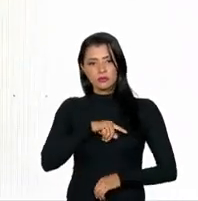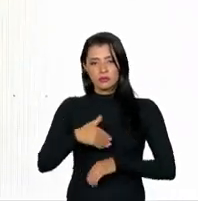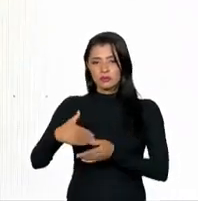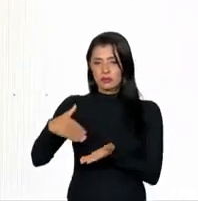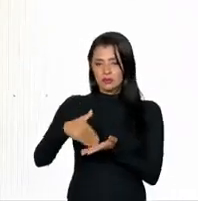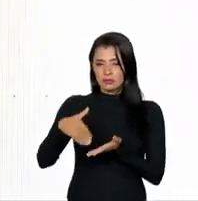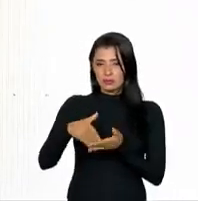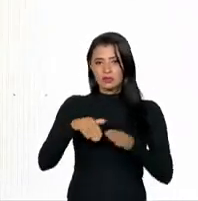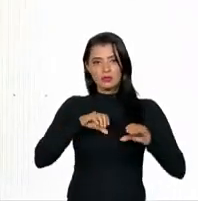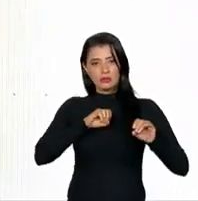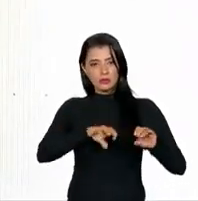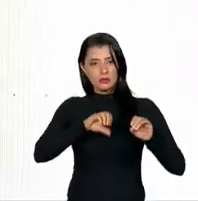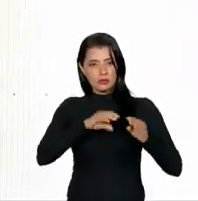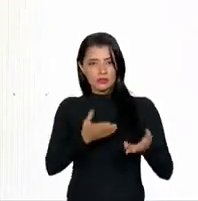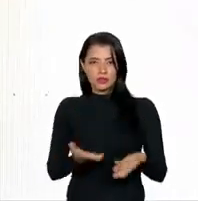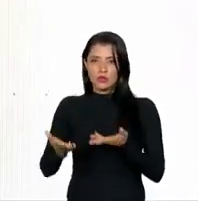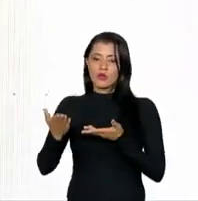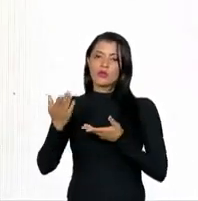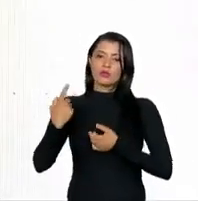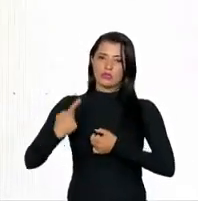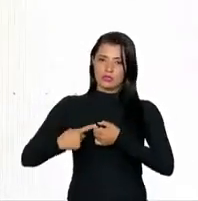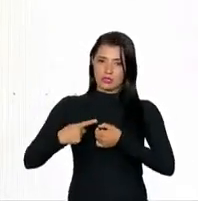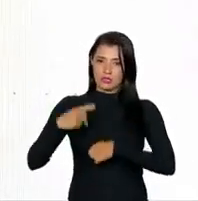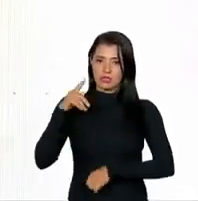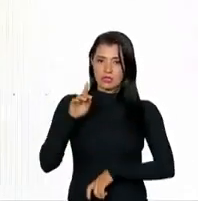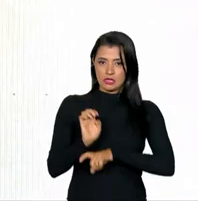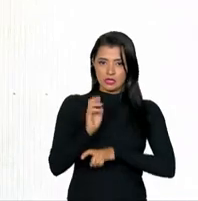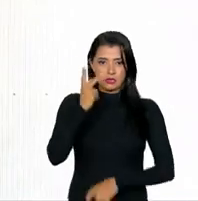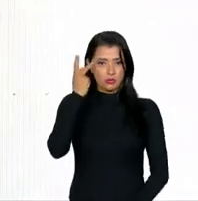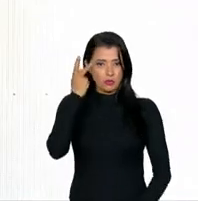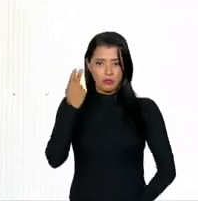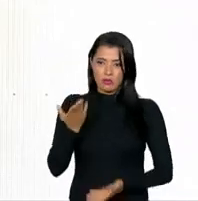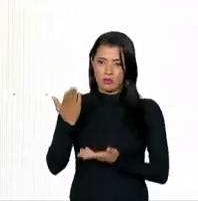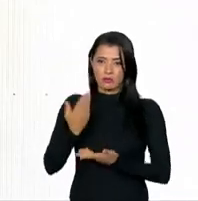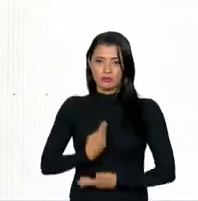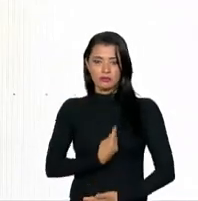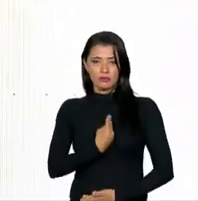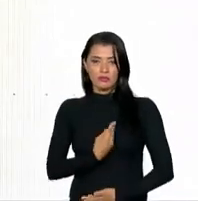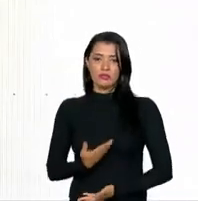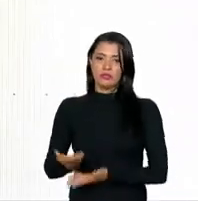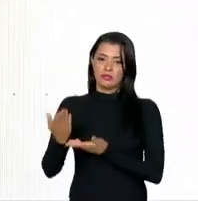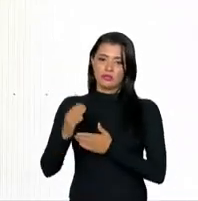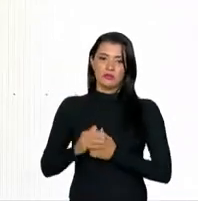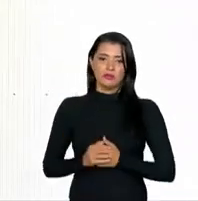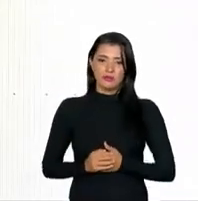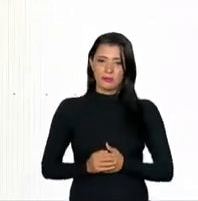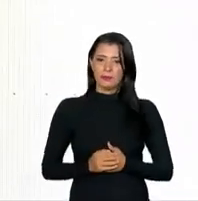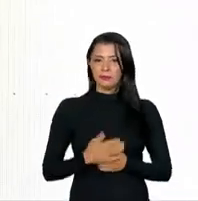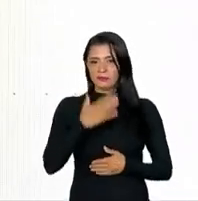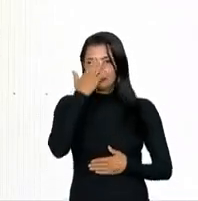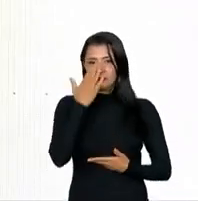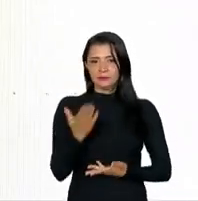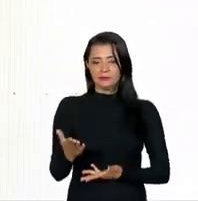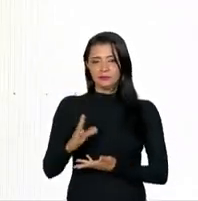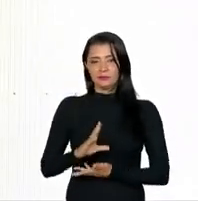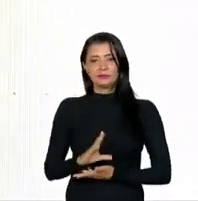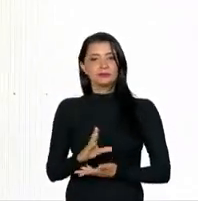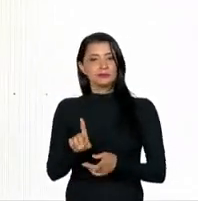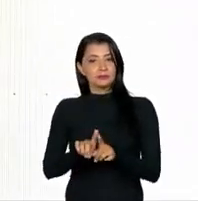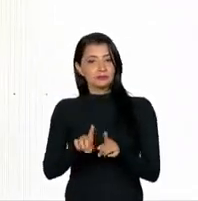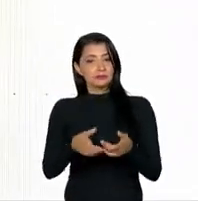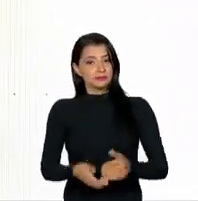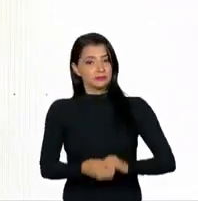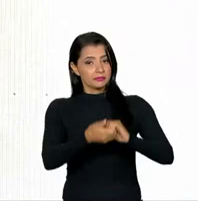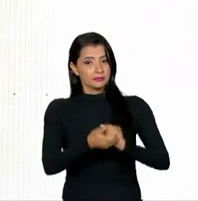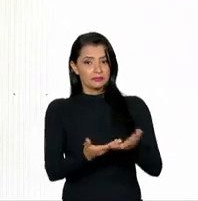de Educação da cidade do Estado de São Paulo, aqui presente, Feder, obrigado, Feder, e cumprimentar aqui, dizer